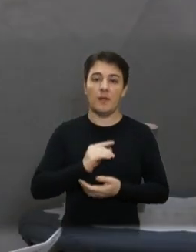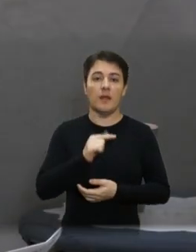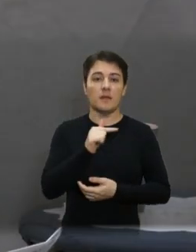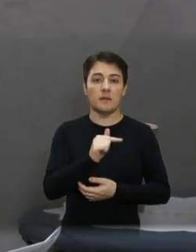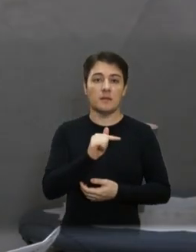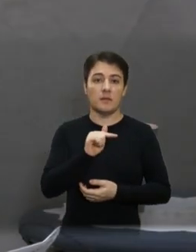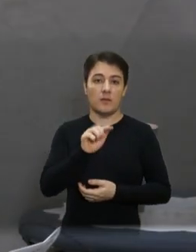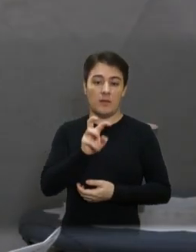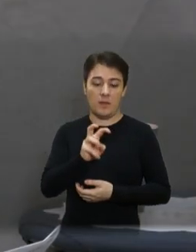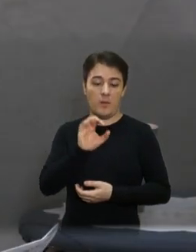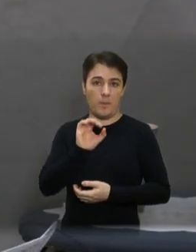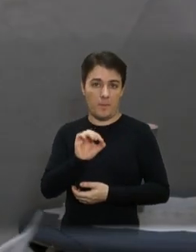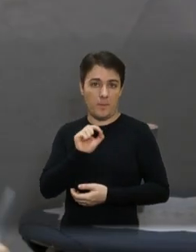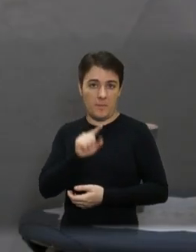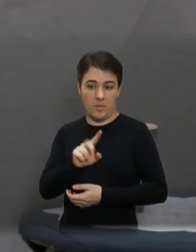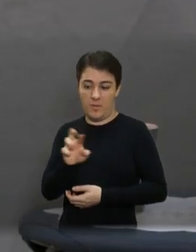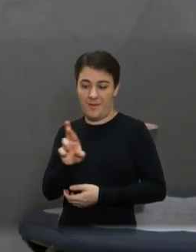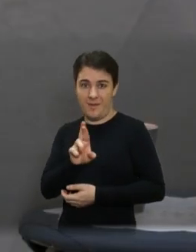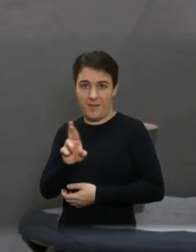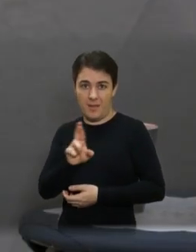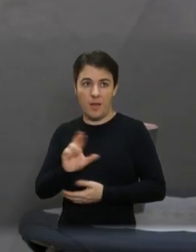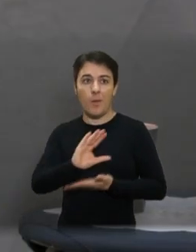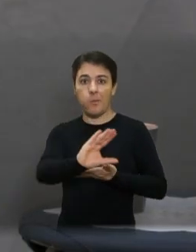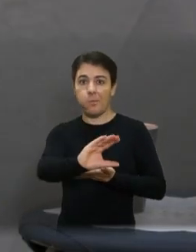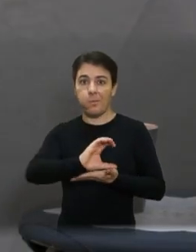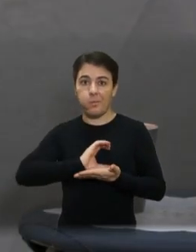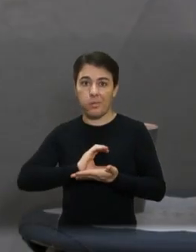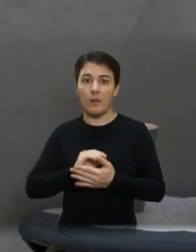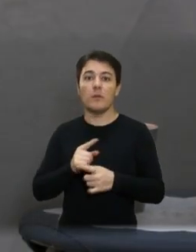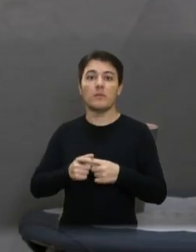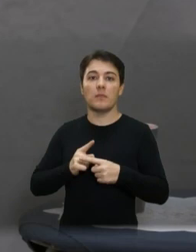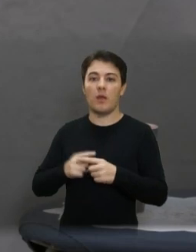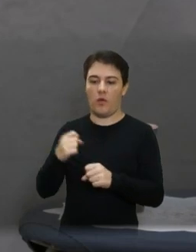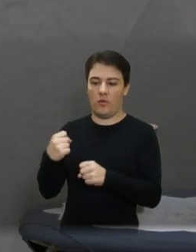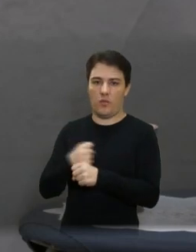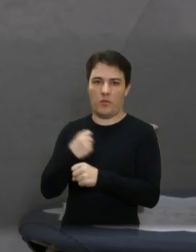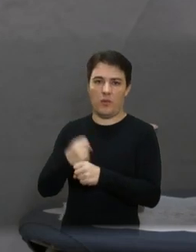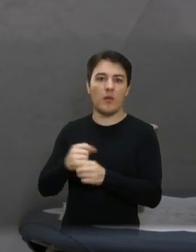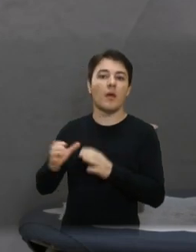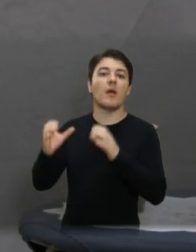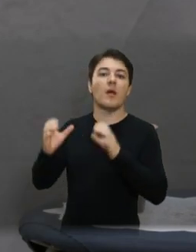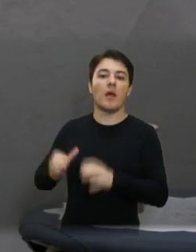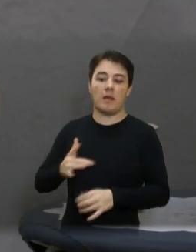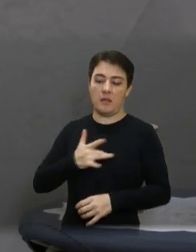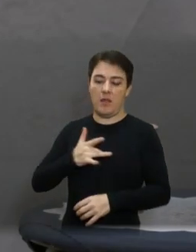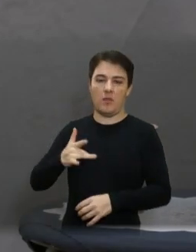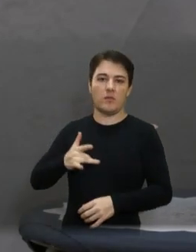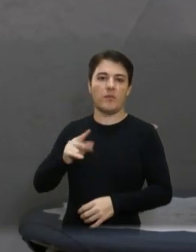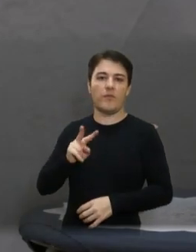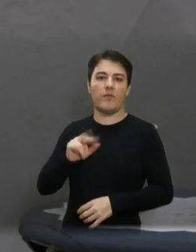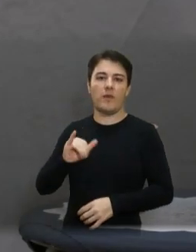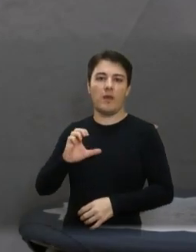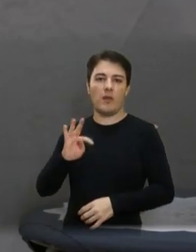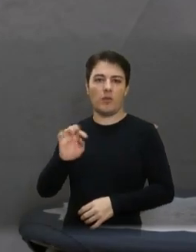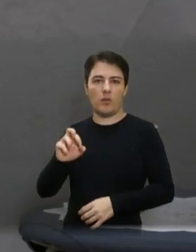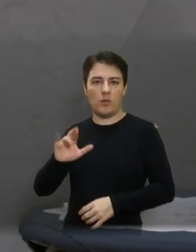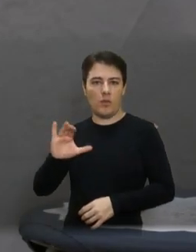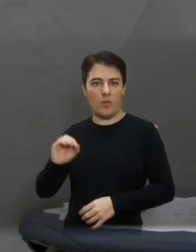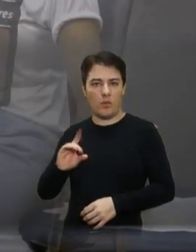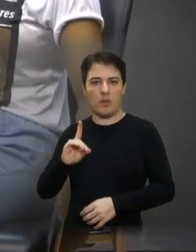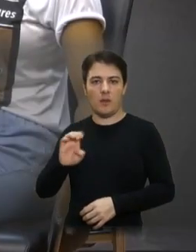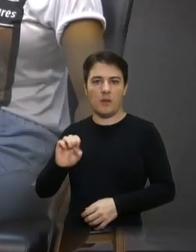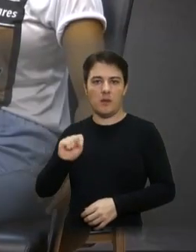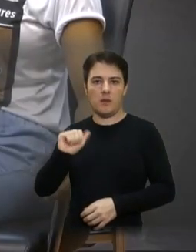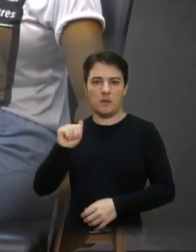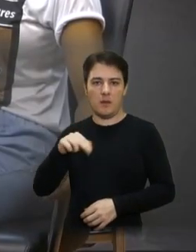de 750 mil reais ela garantiu a construção da unidade de saúde do Vitório de Santi inaugurada no final do ano